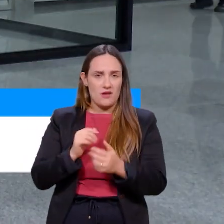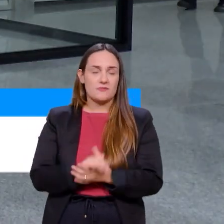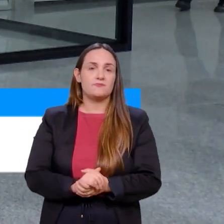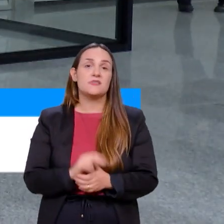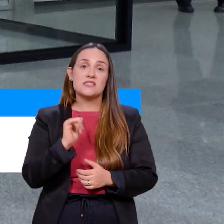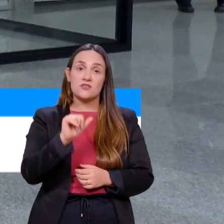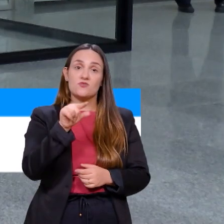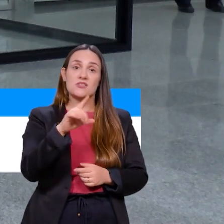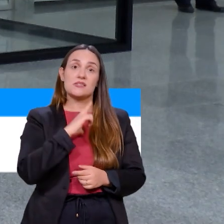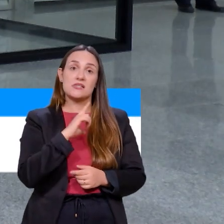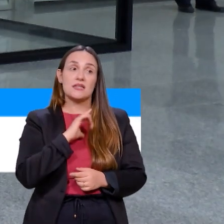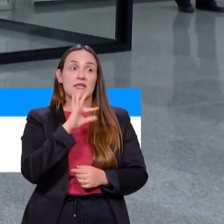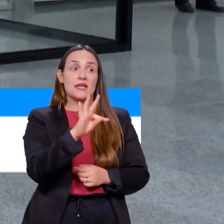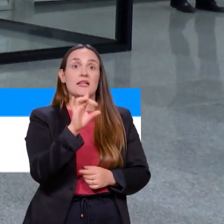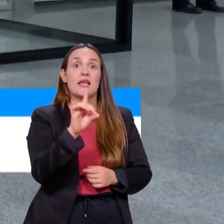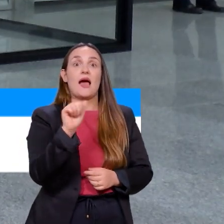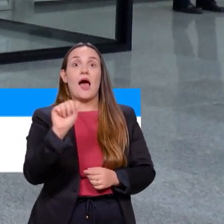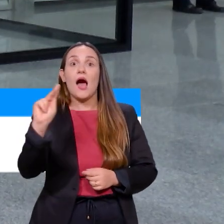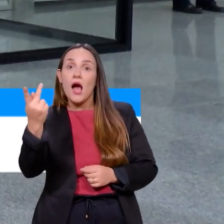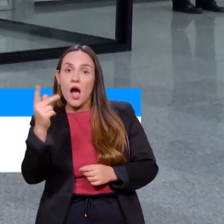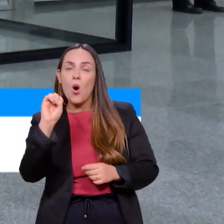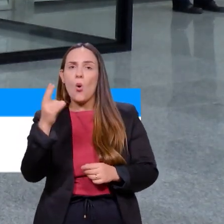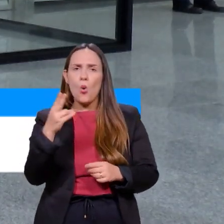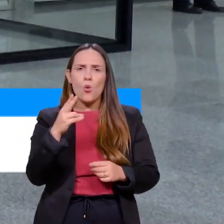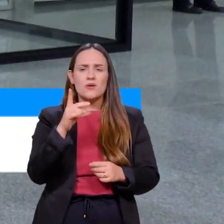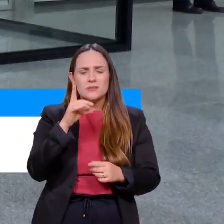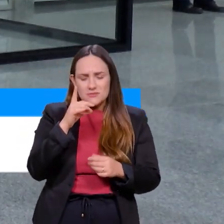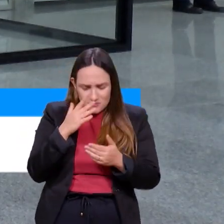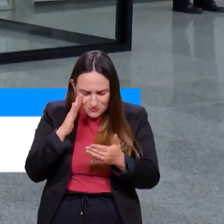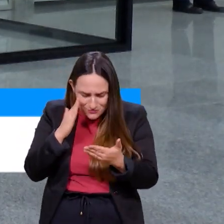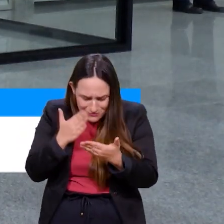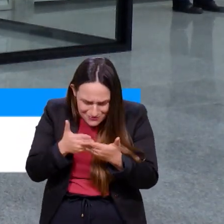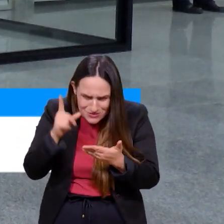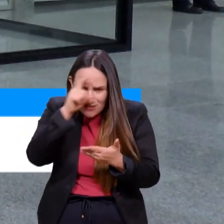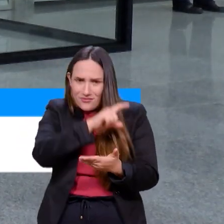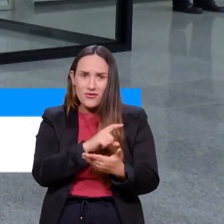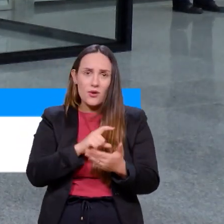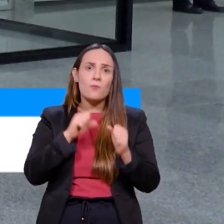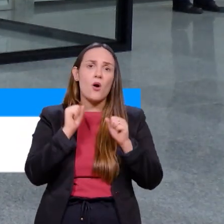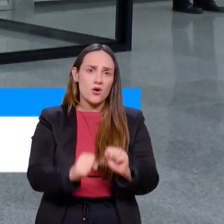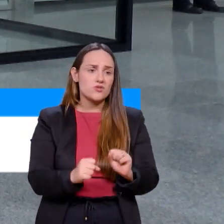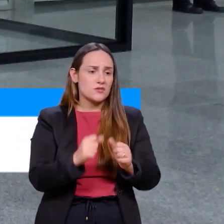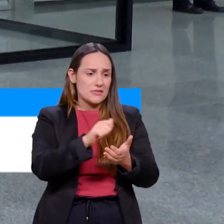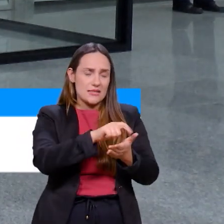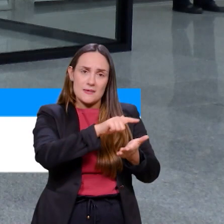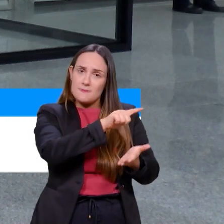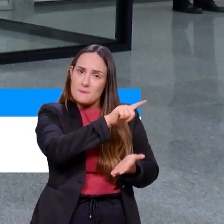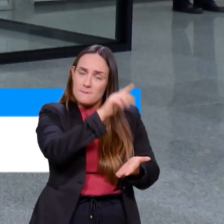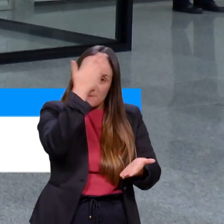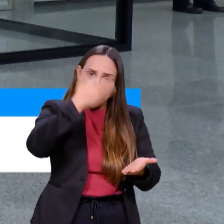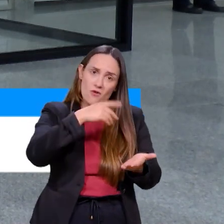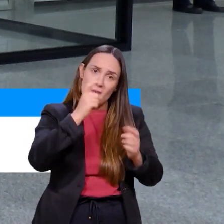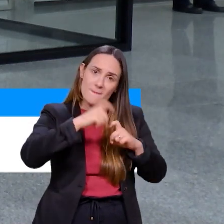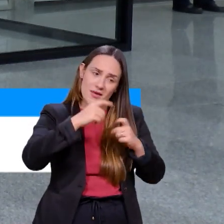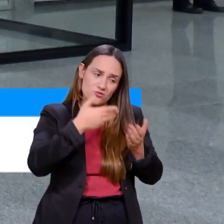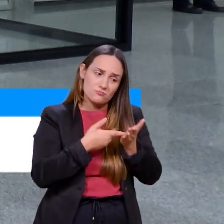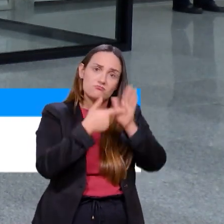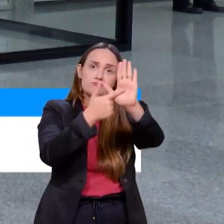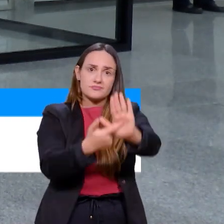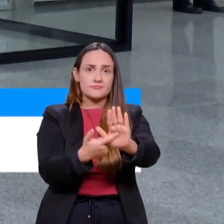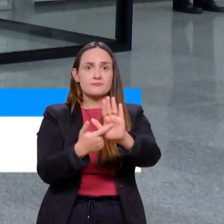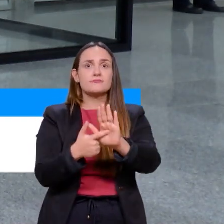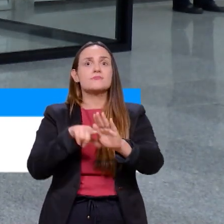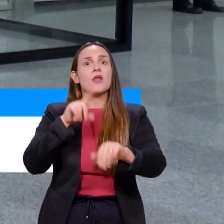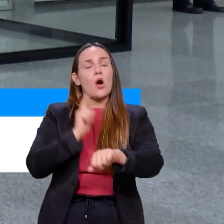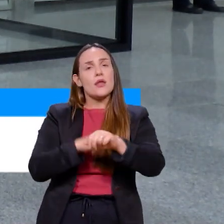atendimento especializado, os candidatos que possuem TDAH ou dislexia devem apresentar um laudo médico, comprovando que